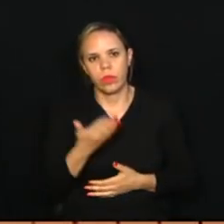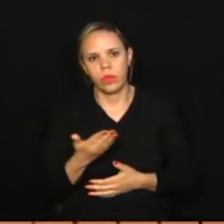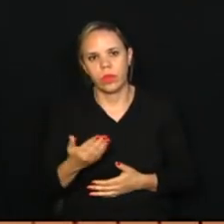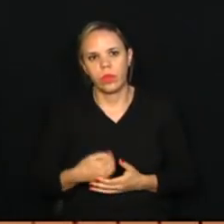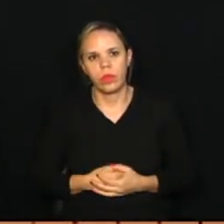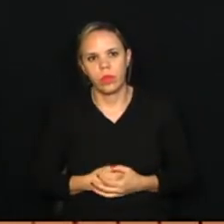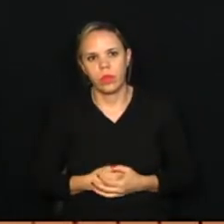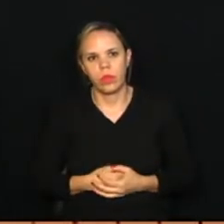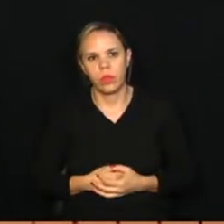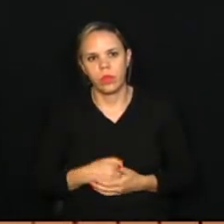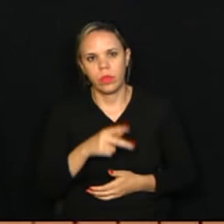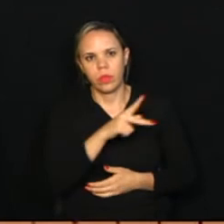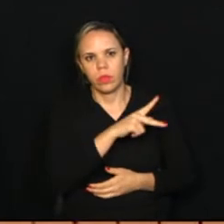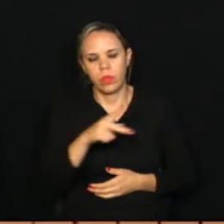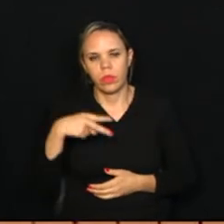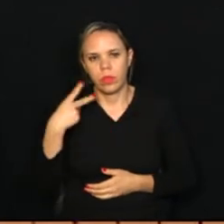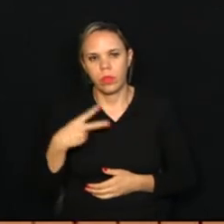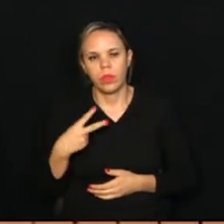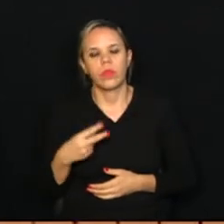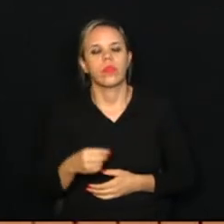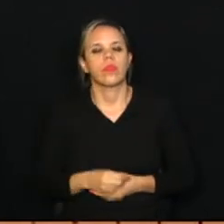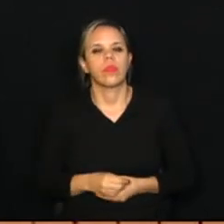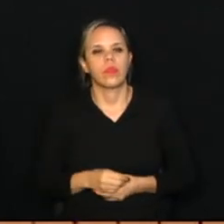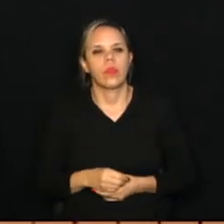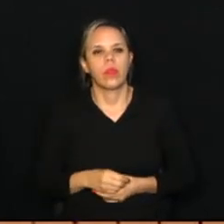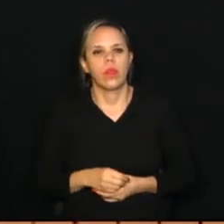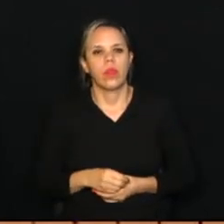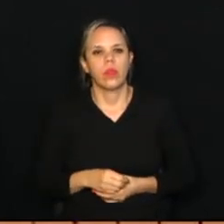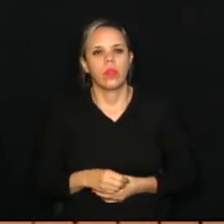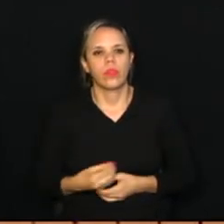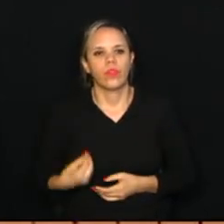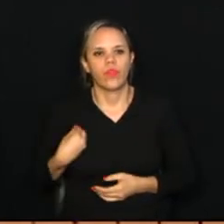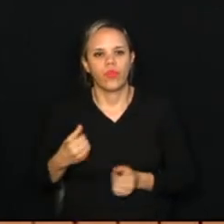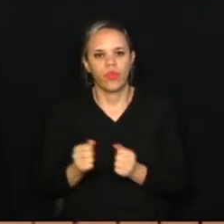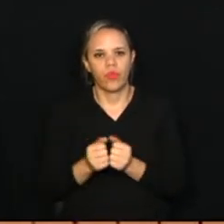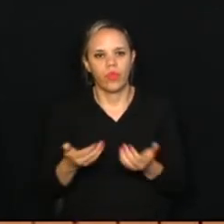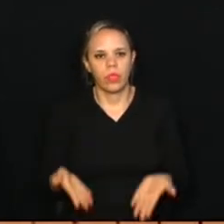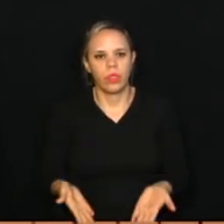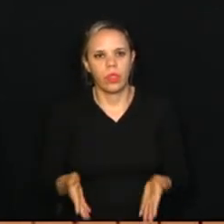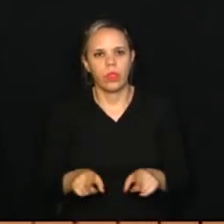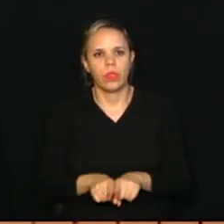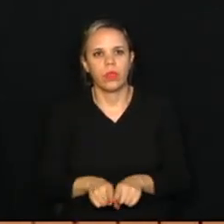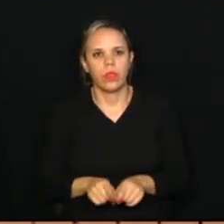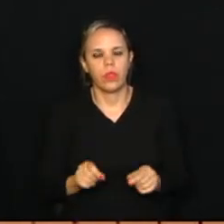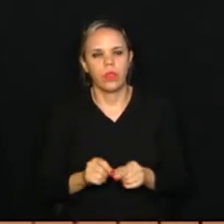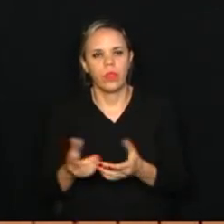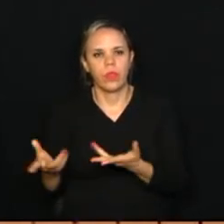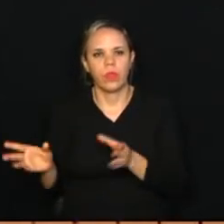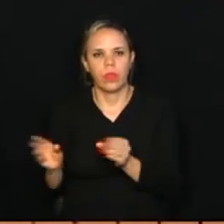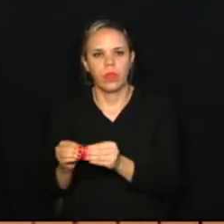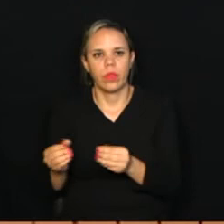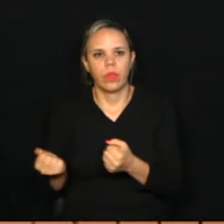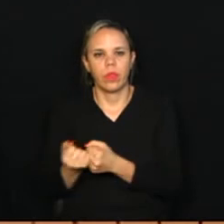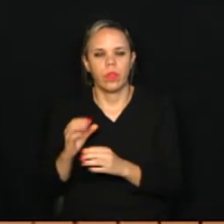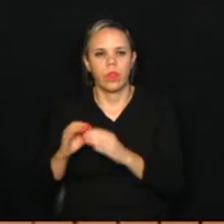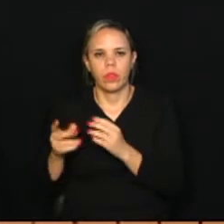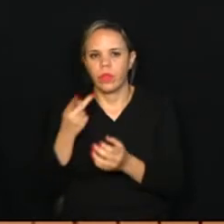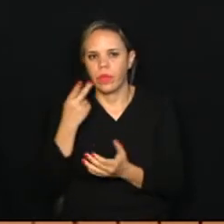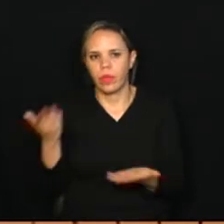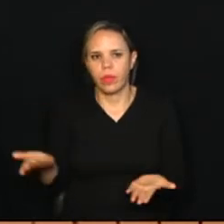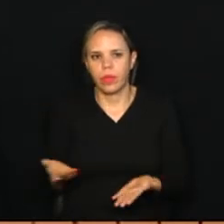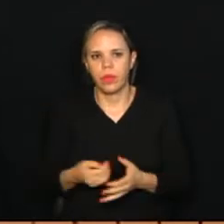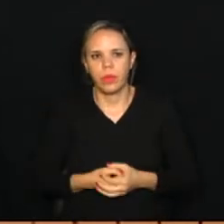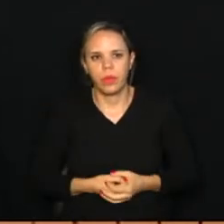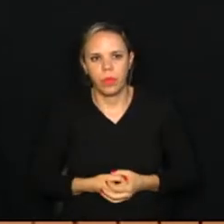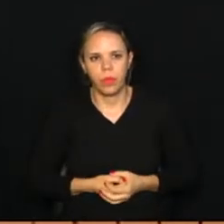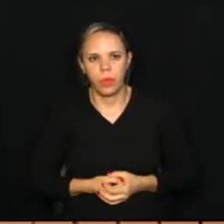o presidente do Eduardo Coelho, que não está aqui conosco, e fazendo um pouco uma ponte no que você acabou de